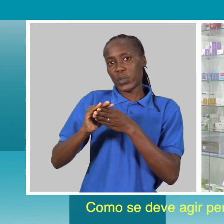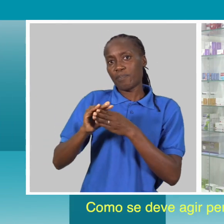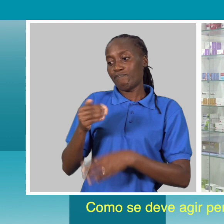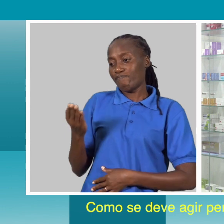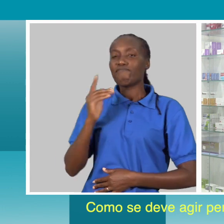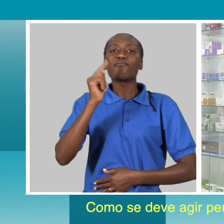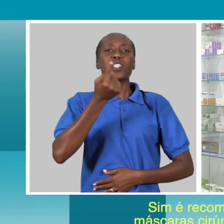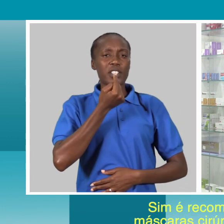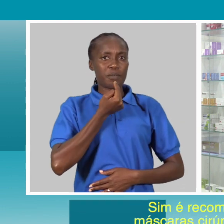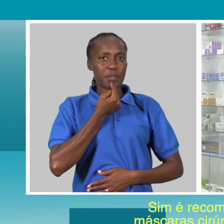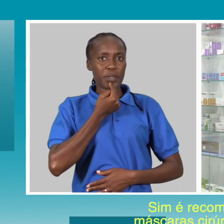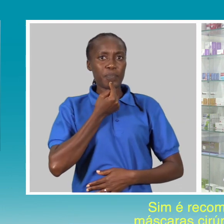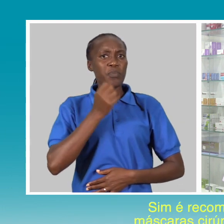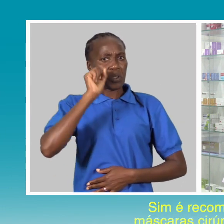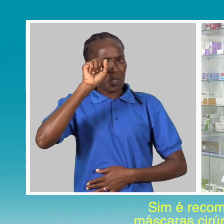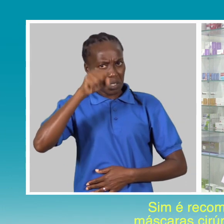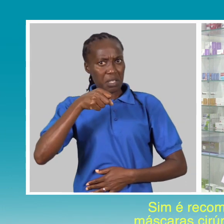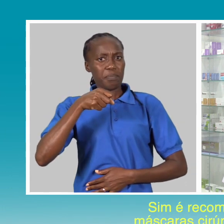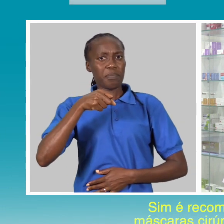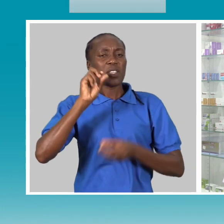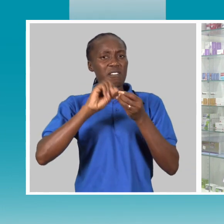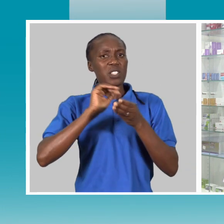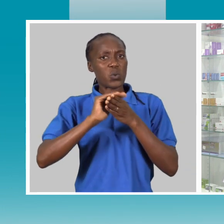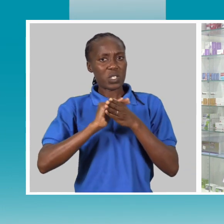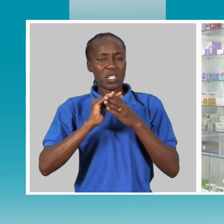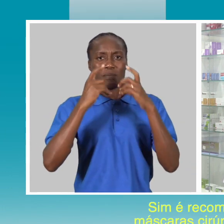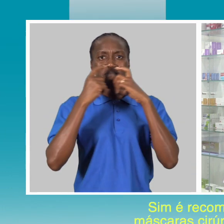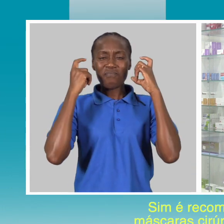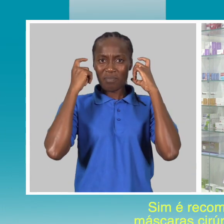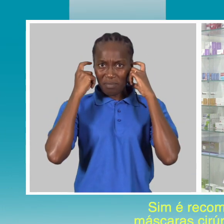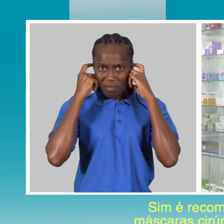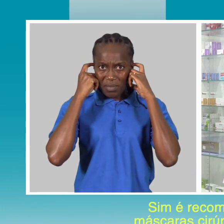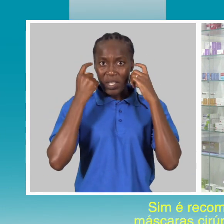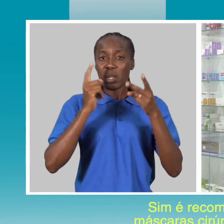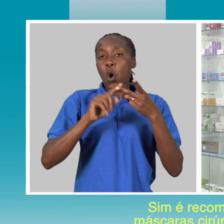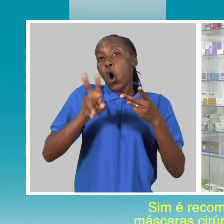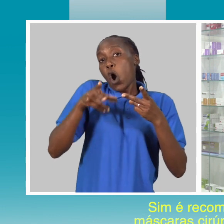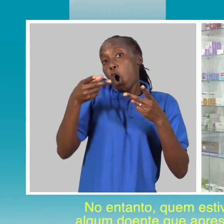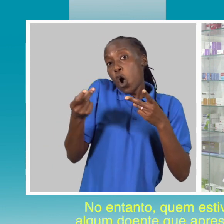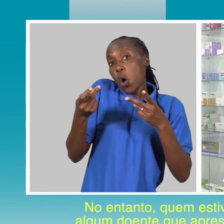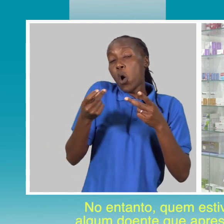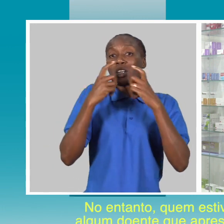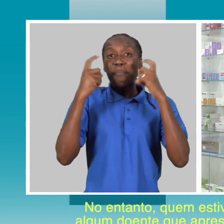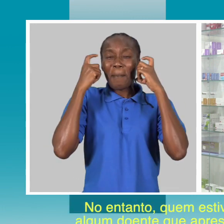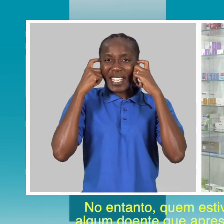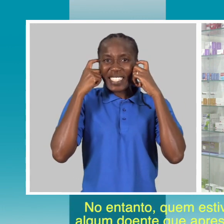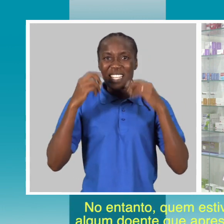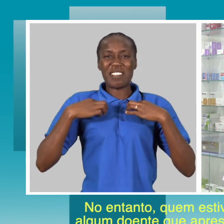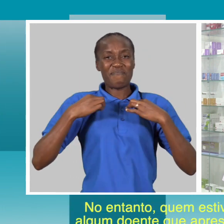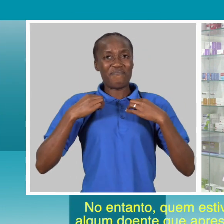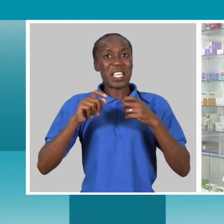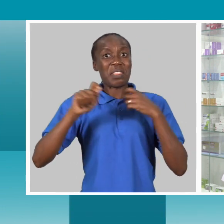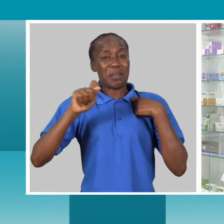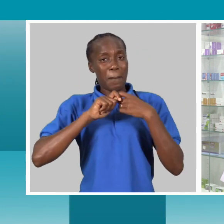Olá, Moussa. É sim recomendável o uso de máscaras cirúrgicas e ou de pano. No entanto,